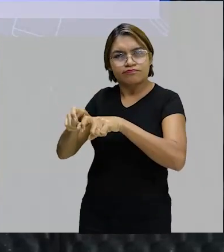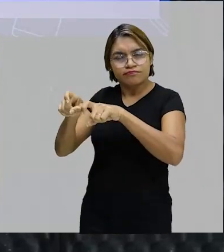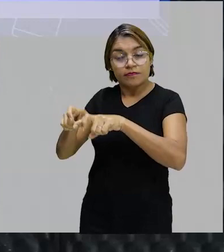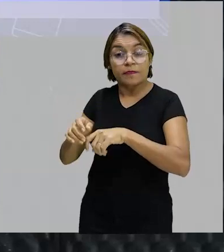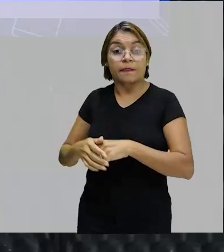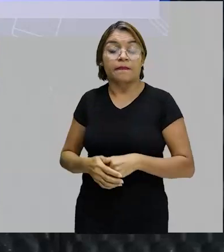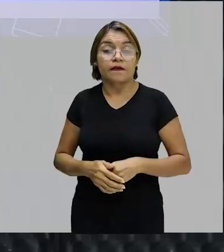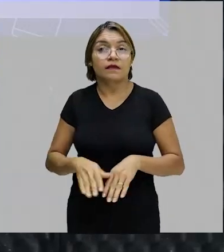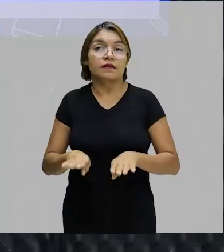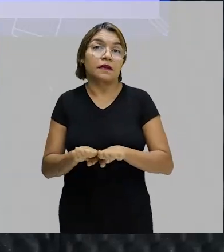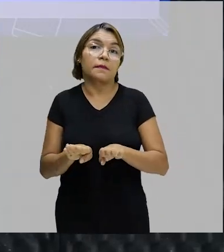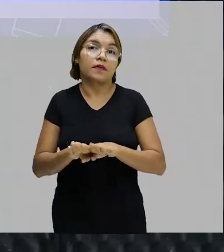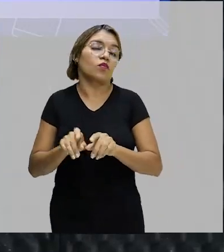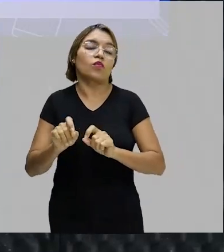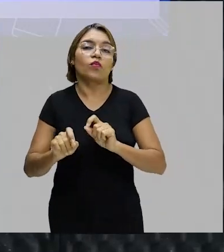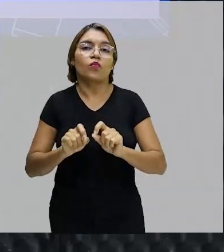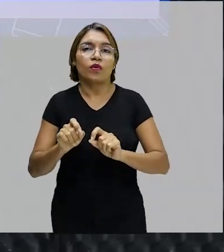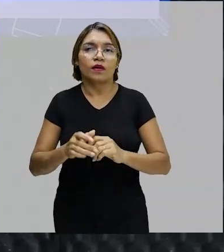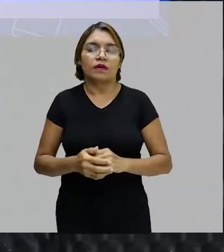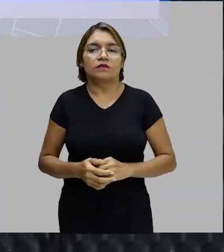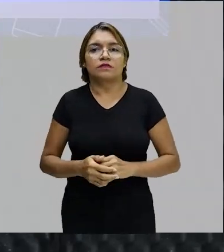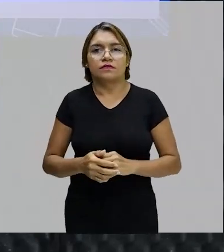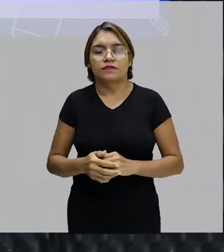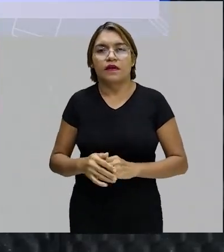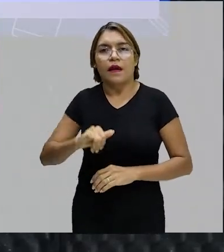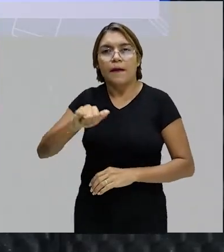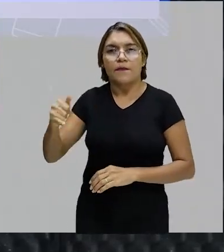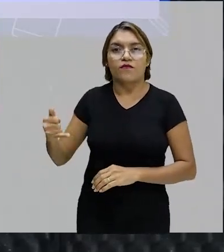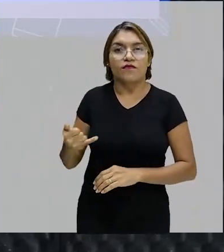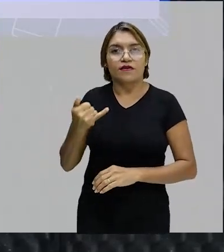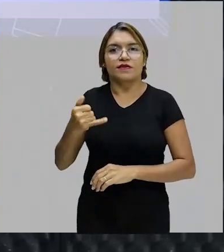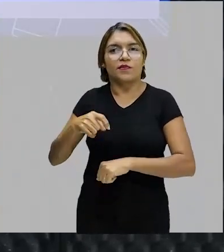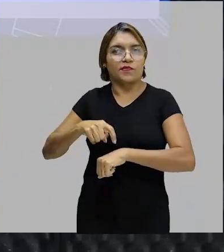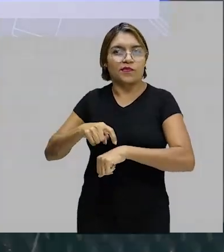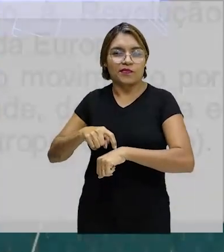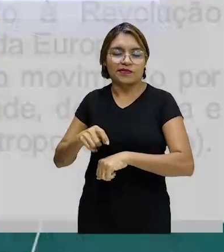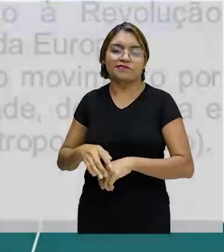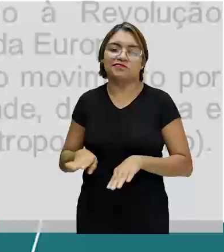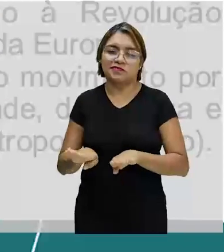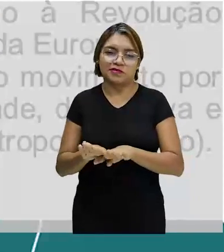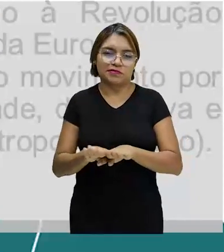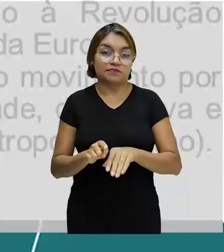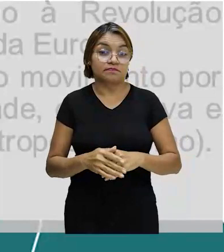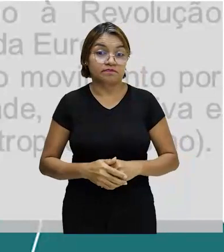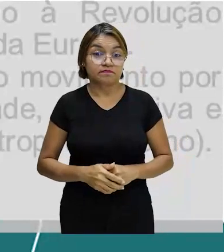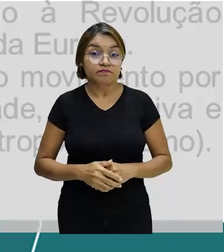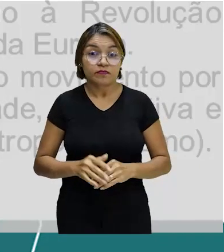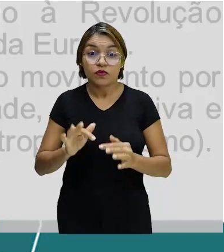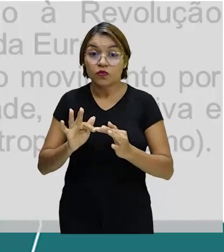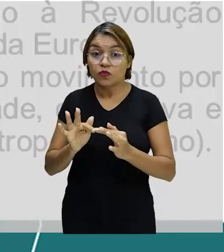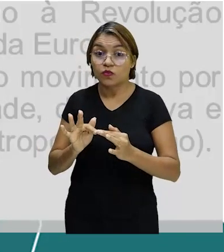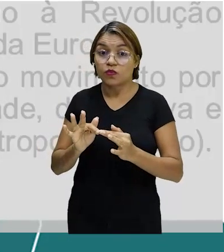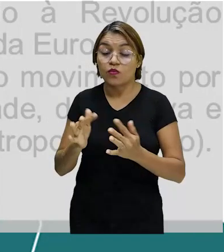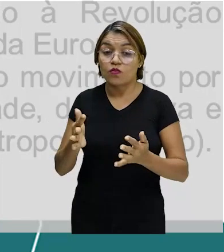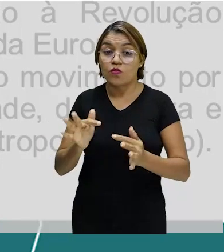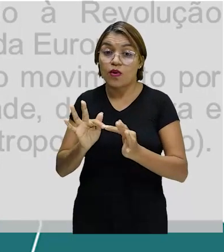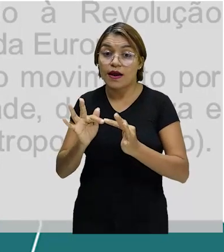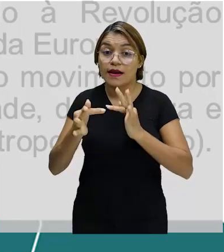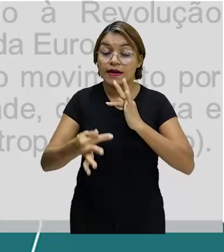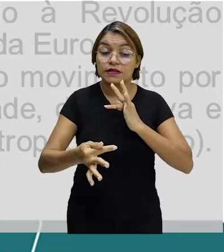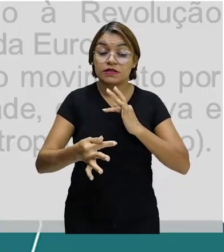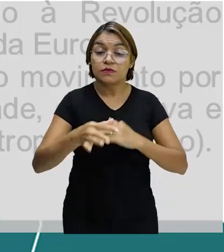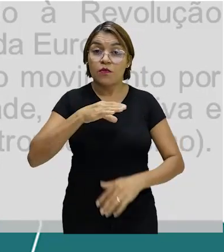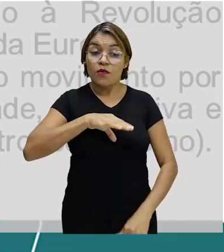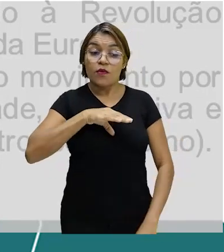cortar o inútil e principalmente aproveitar o momento. O arcadismo em Portugal surgiu na época